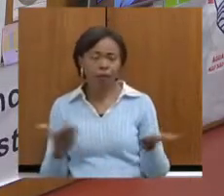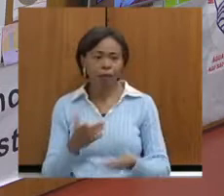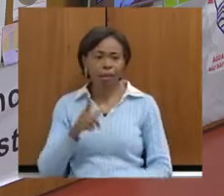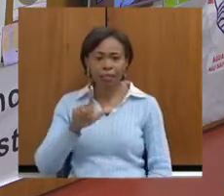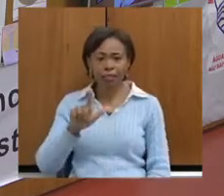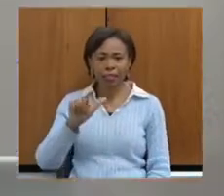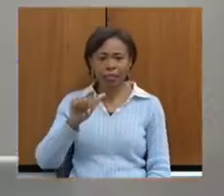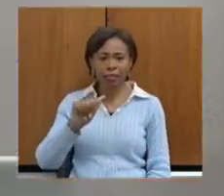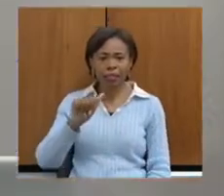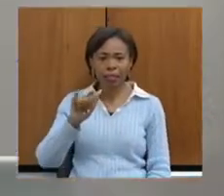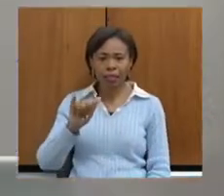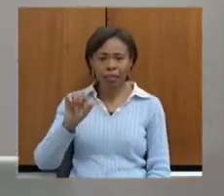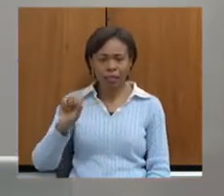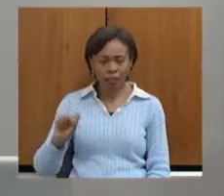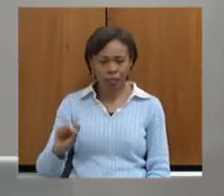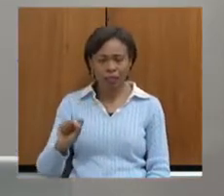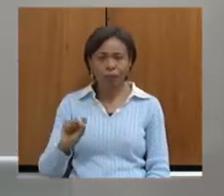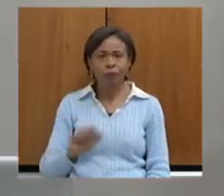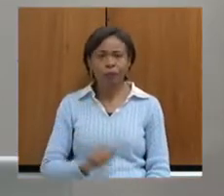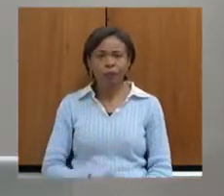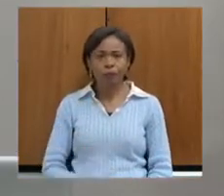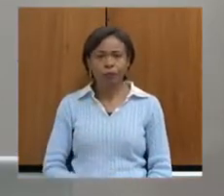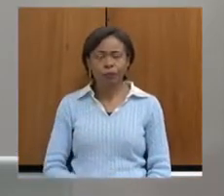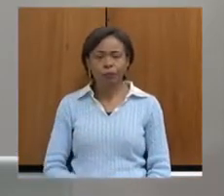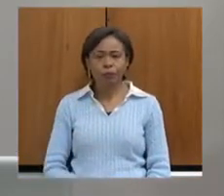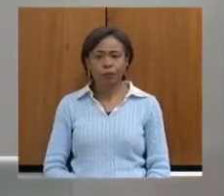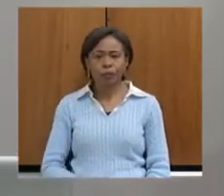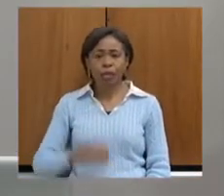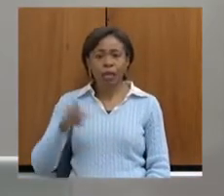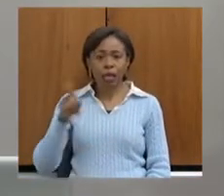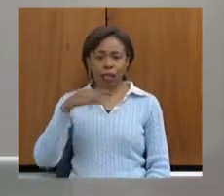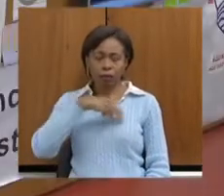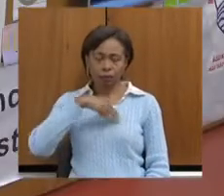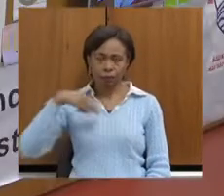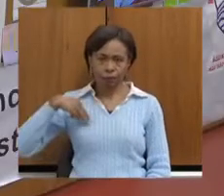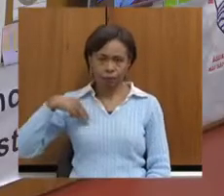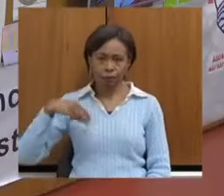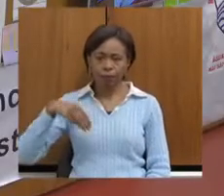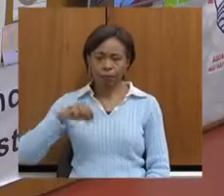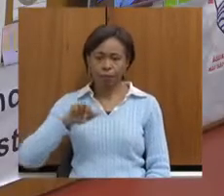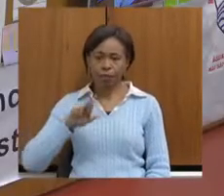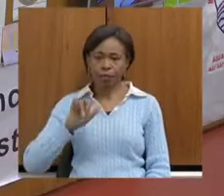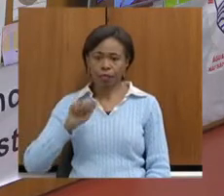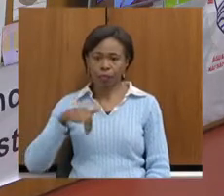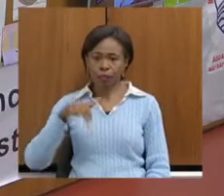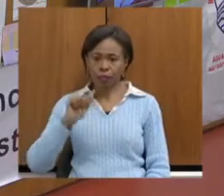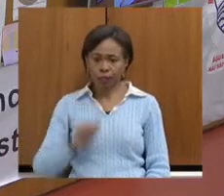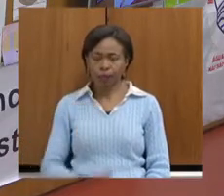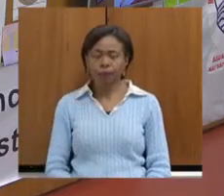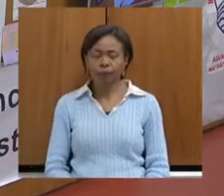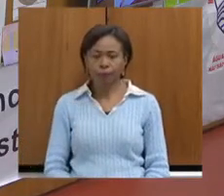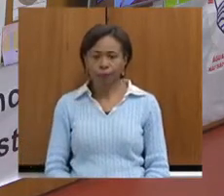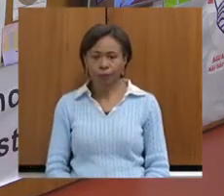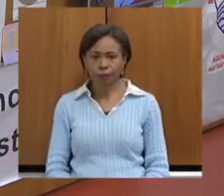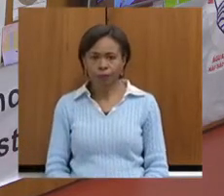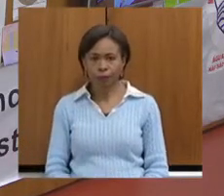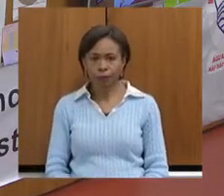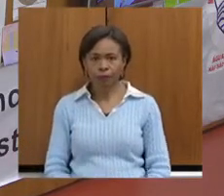Mariana na sequência Neudimar também de Mariana a Oi